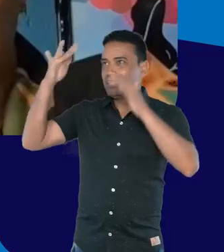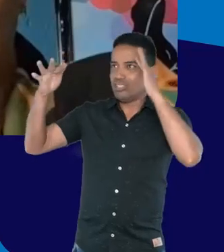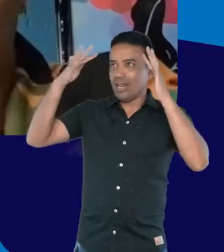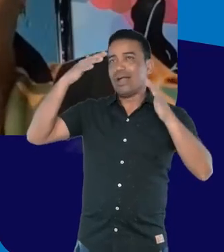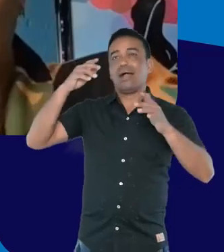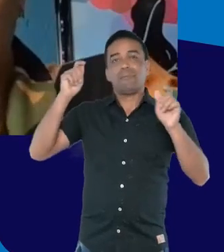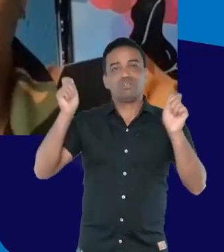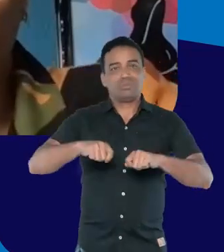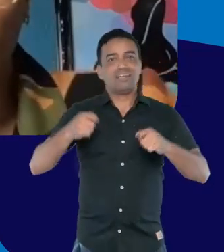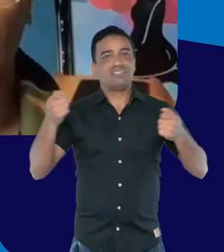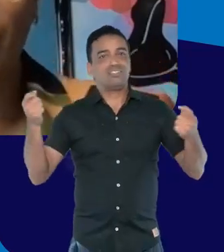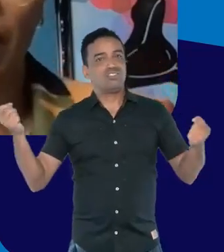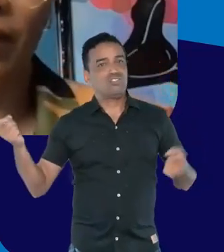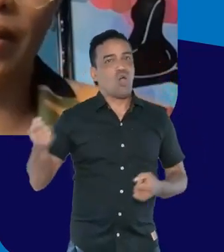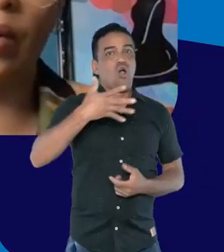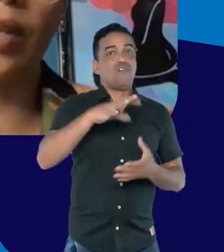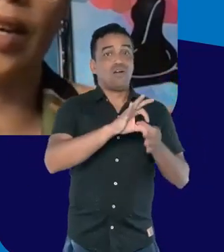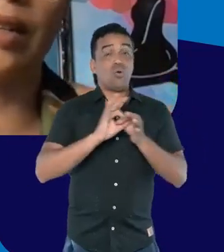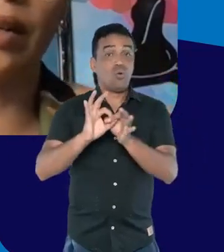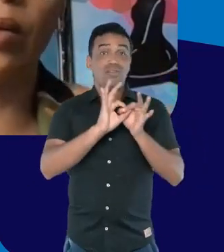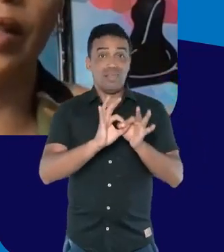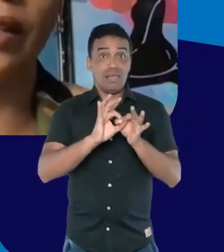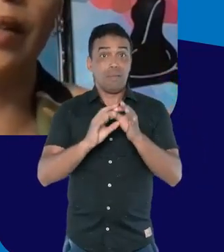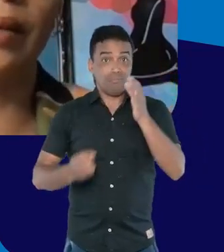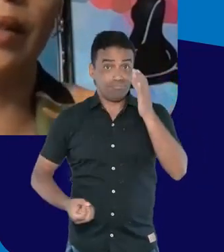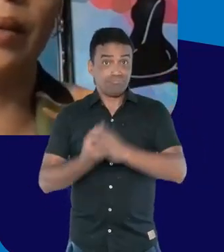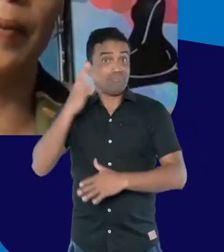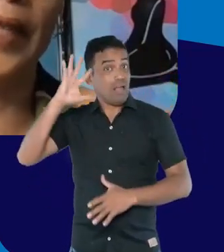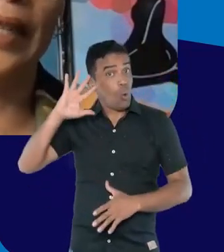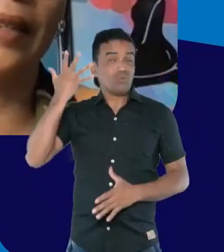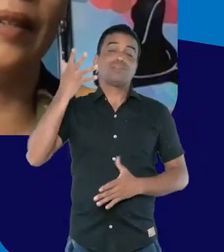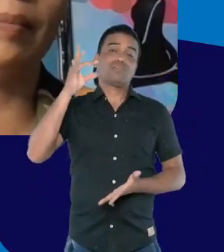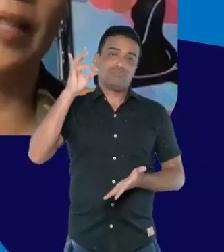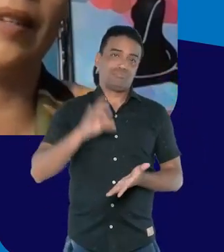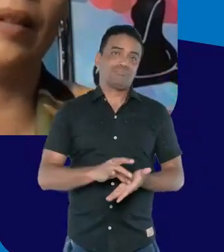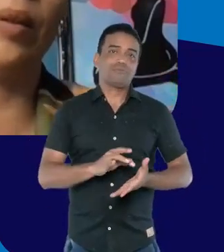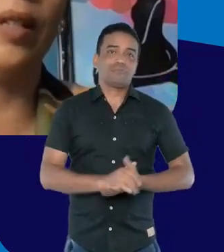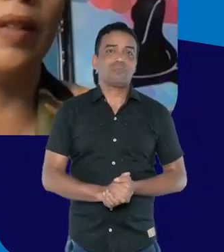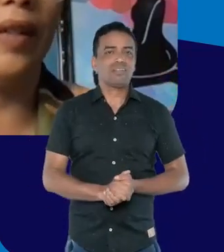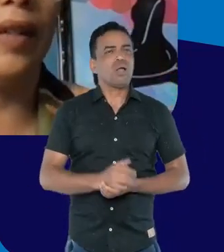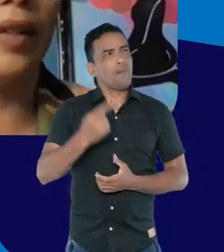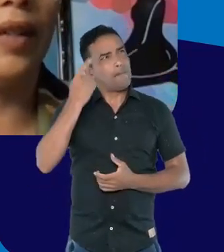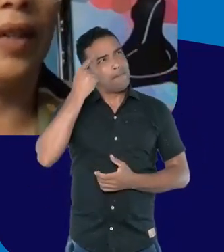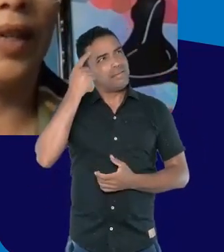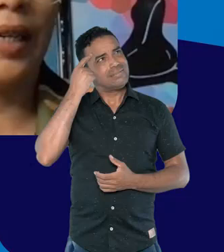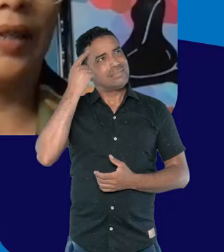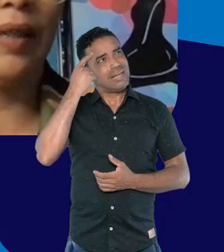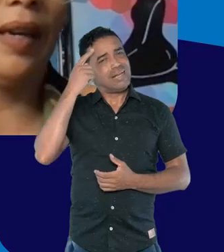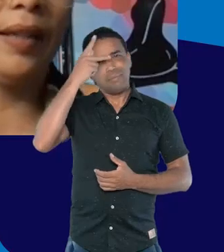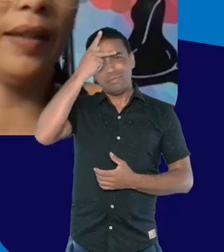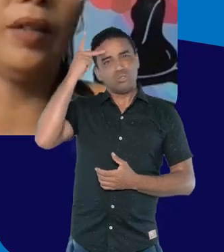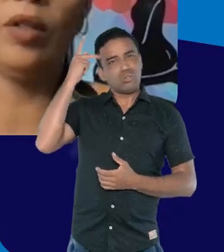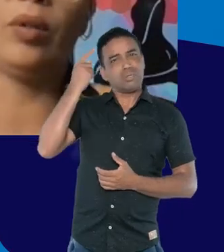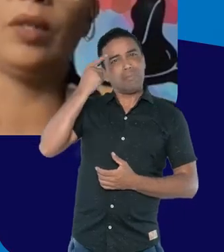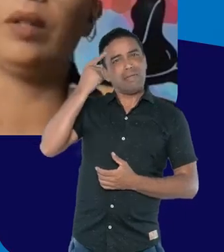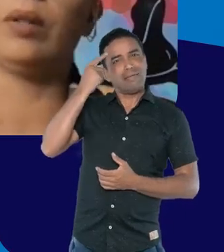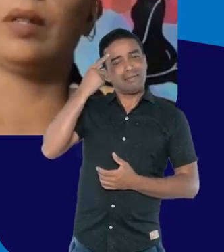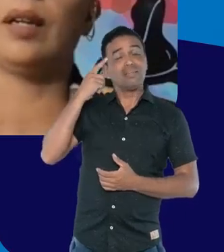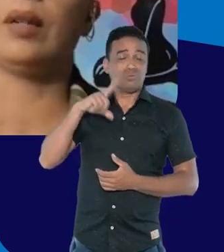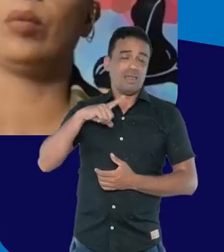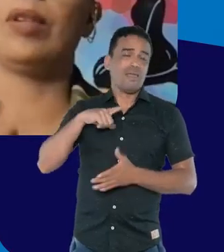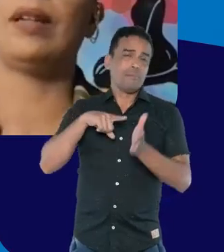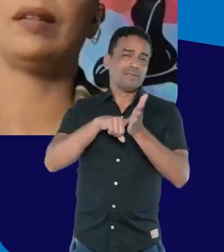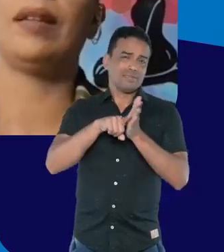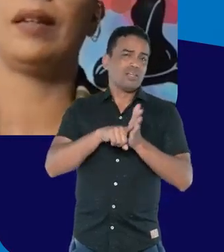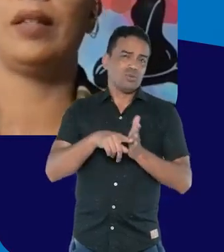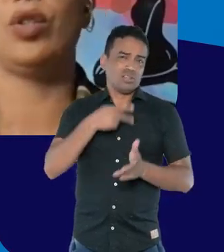e, a partir disso, se juntar para fazer com que elas aconteçam. Então, tem pensadores aí que têm dito isso,